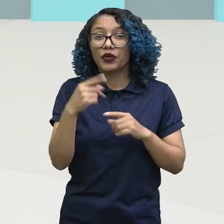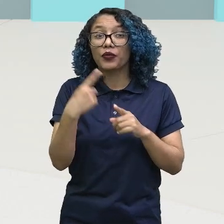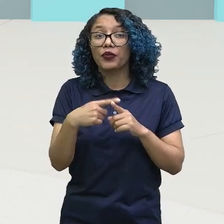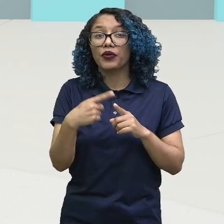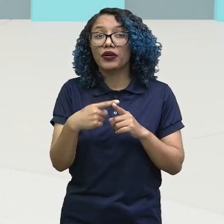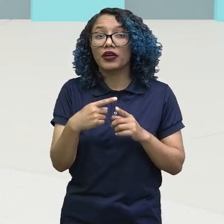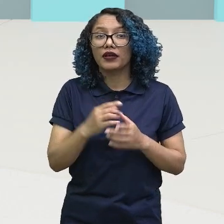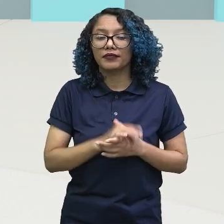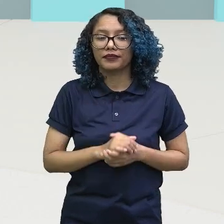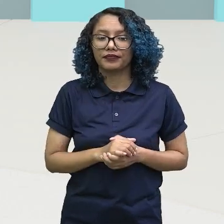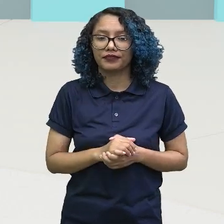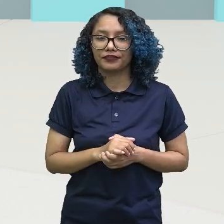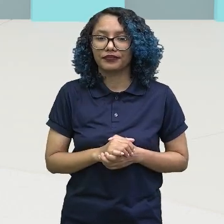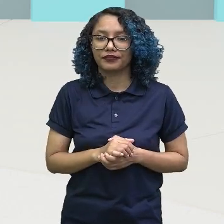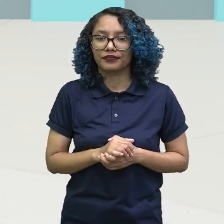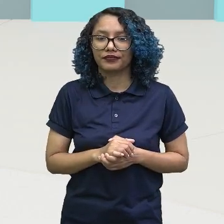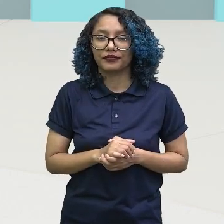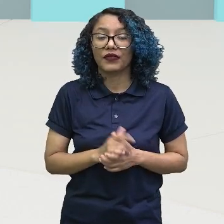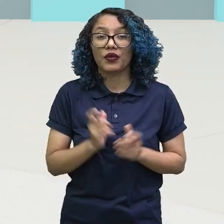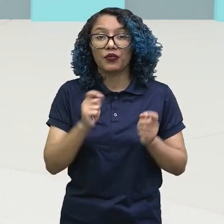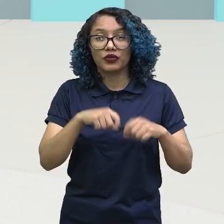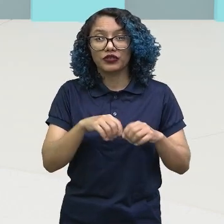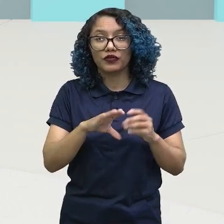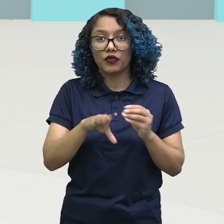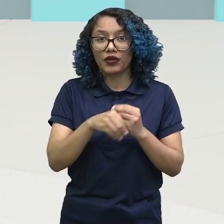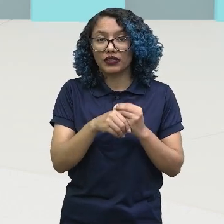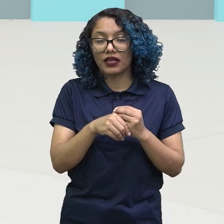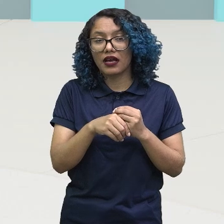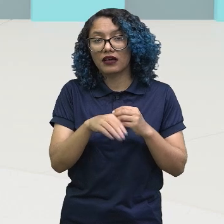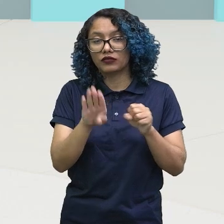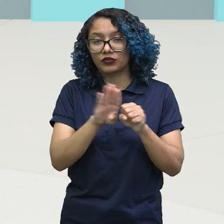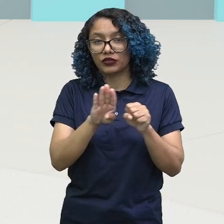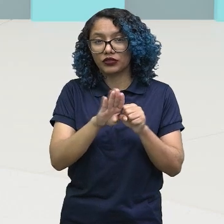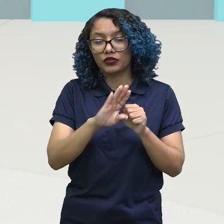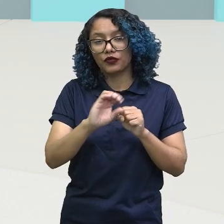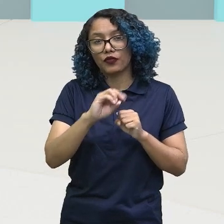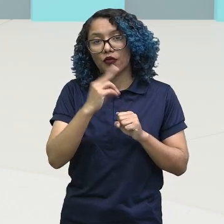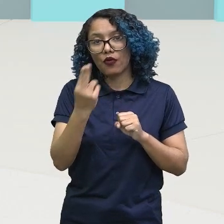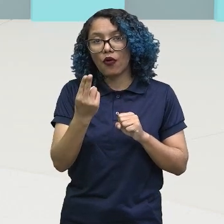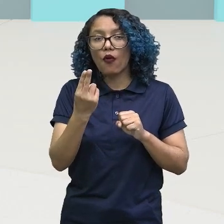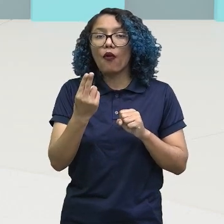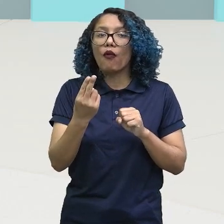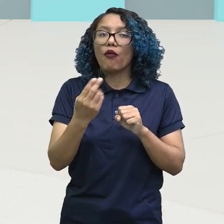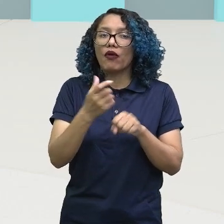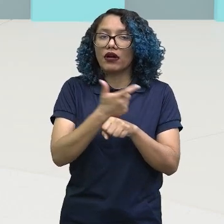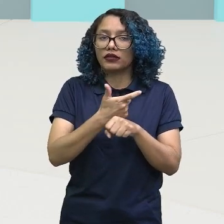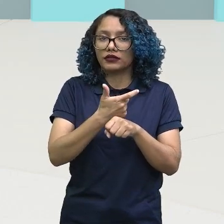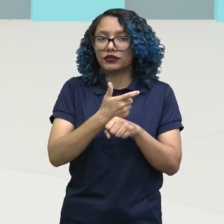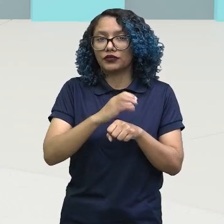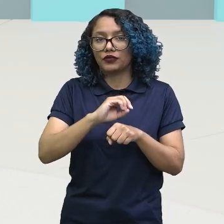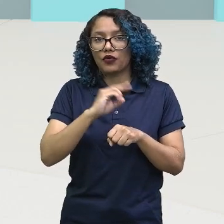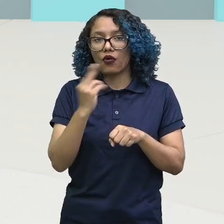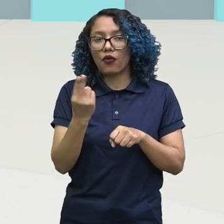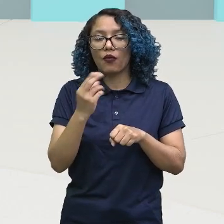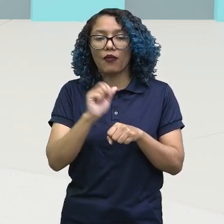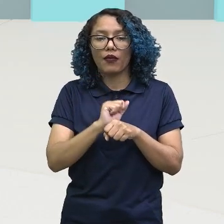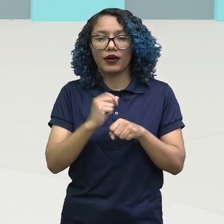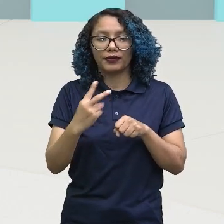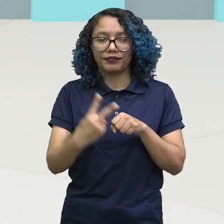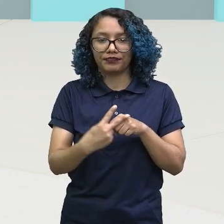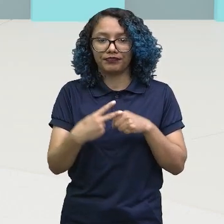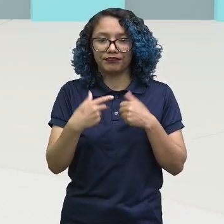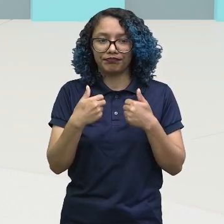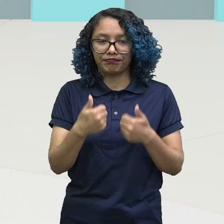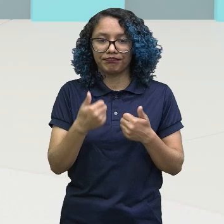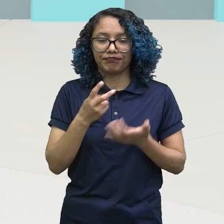ou vai completar um substantivo, ou vai completar um adjetivo, ou vai completar um advérbio.